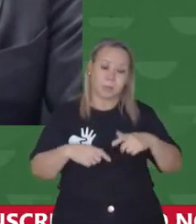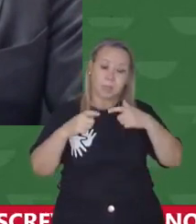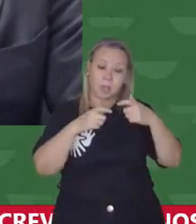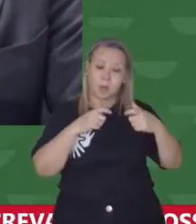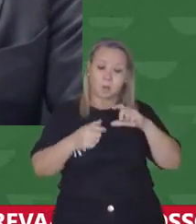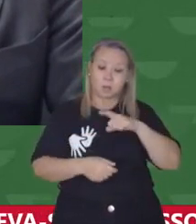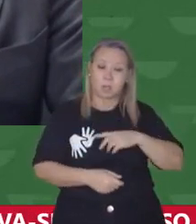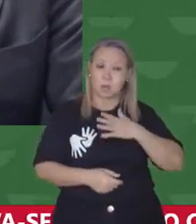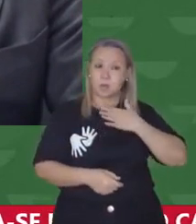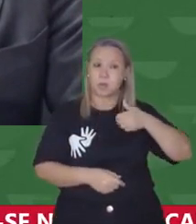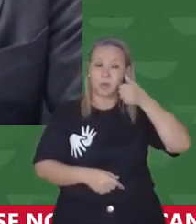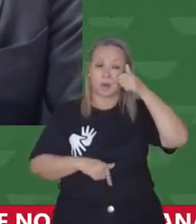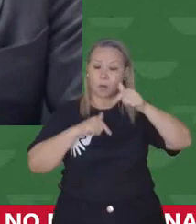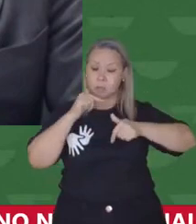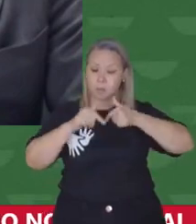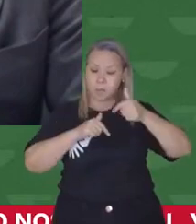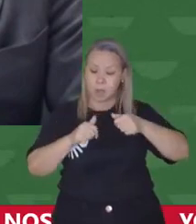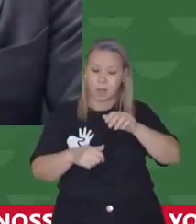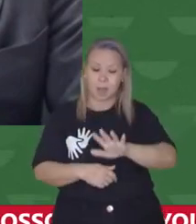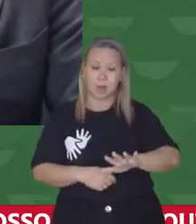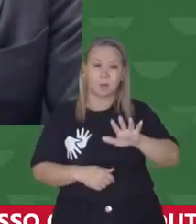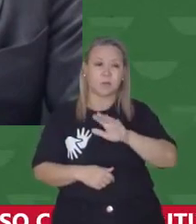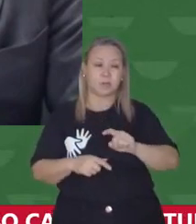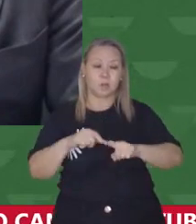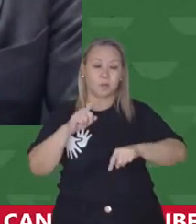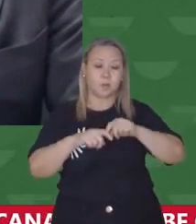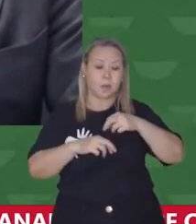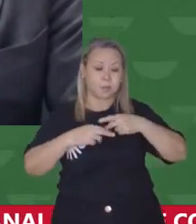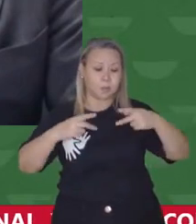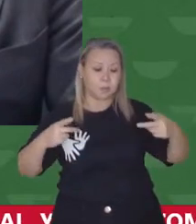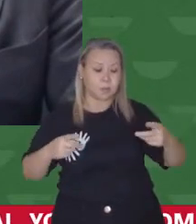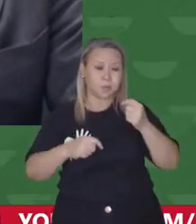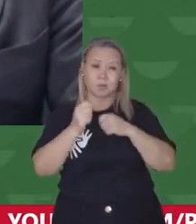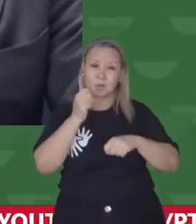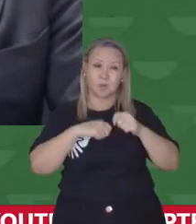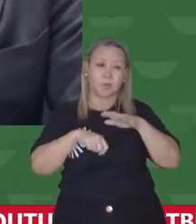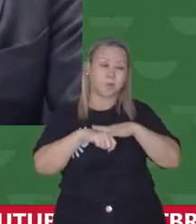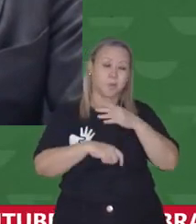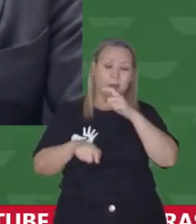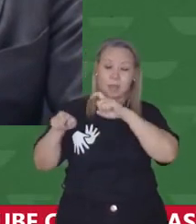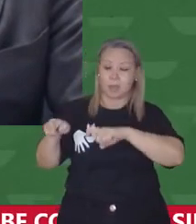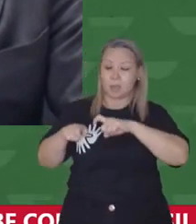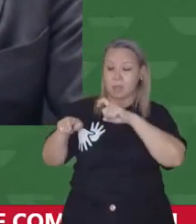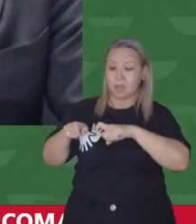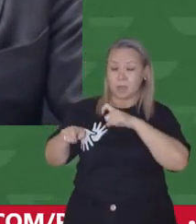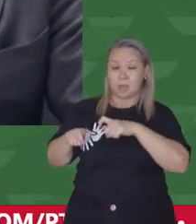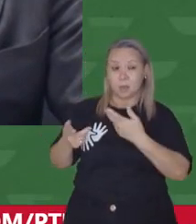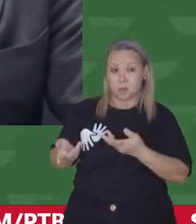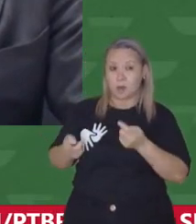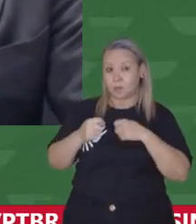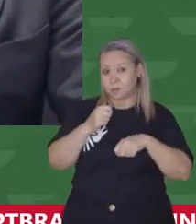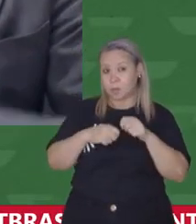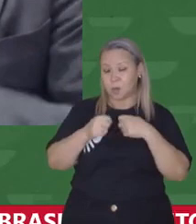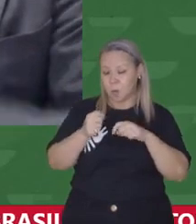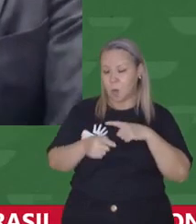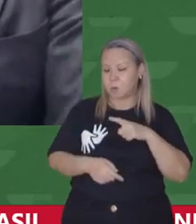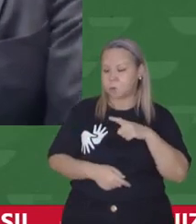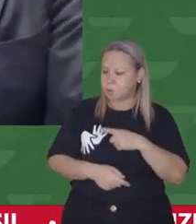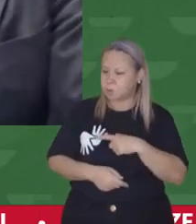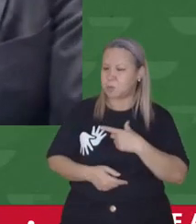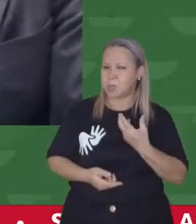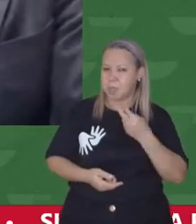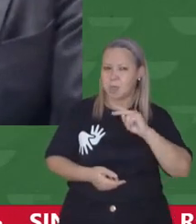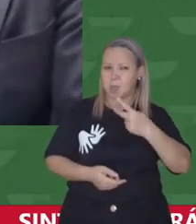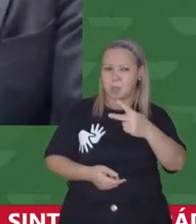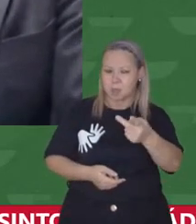é onde está o setor mais produtivo da economia, por mais que o agronegócio tenha ganhado muito produtividade, é verdade, ele